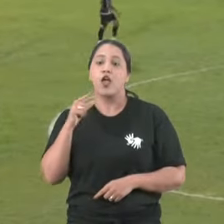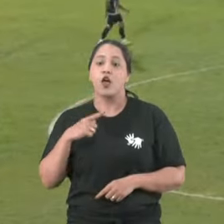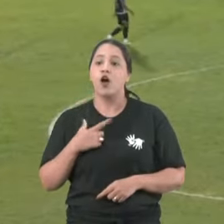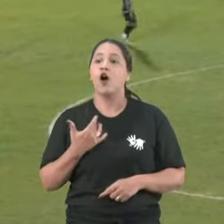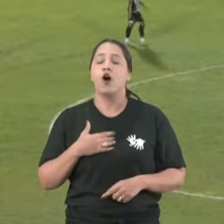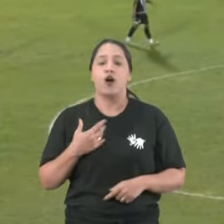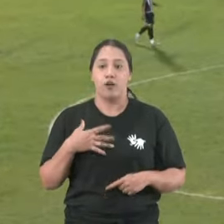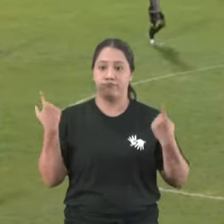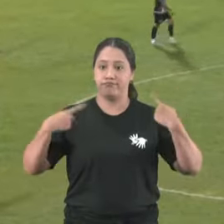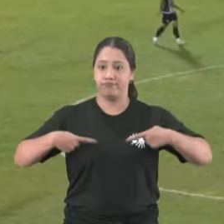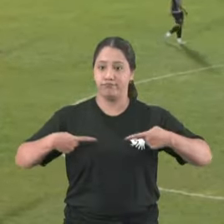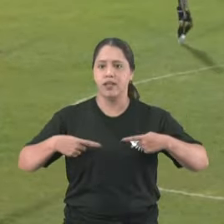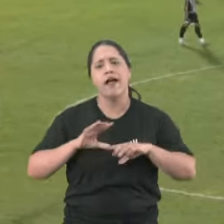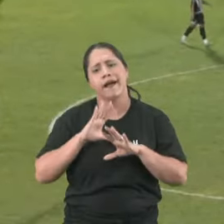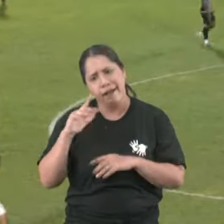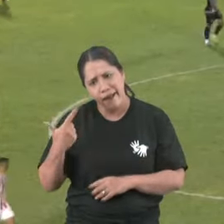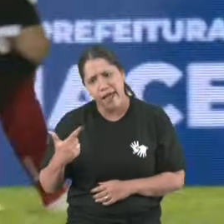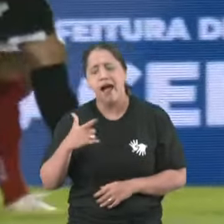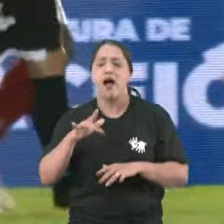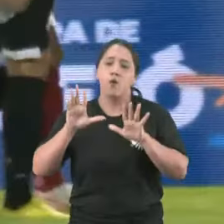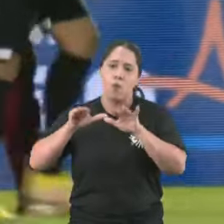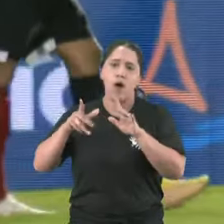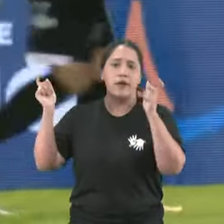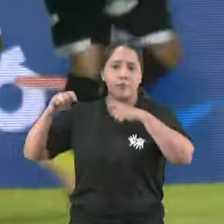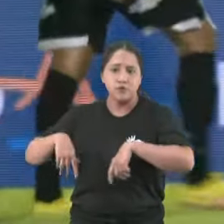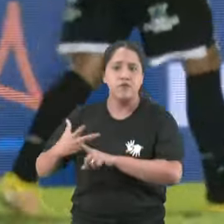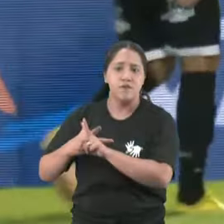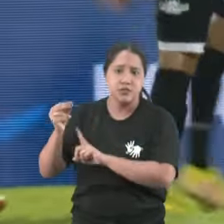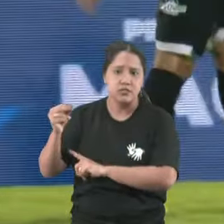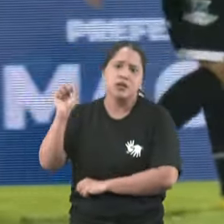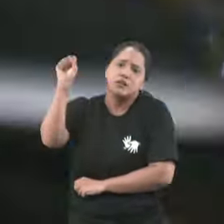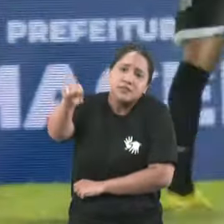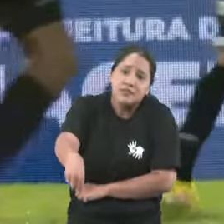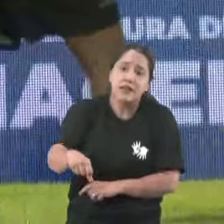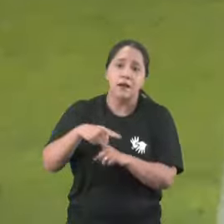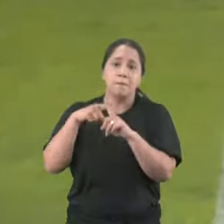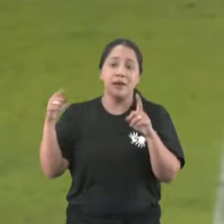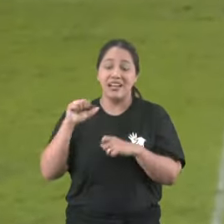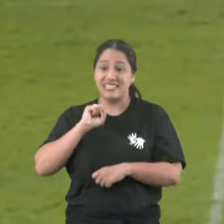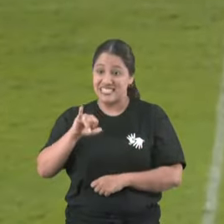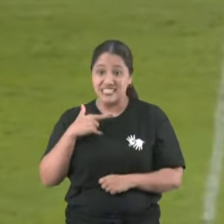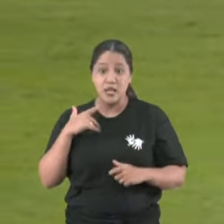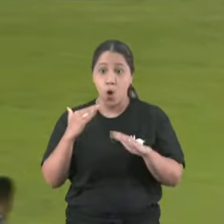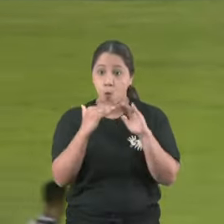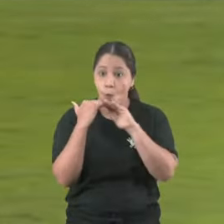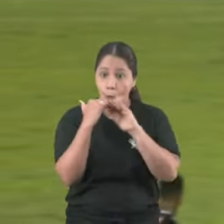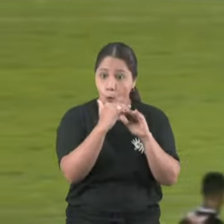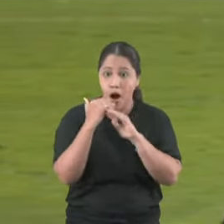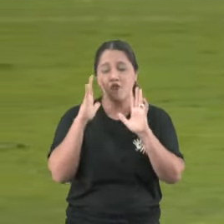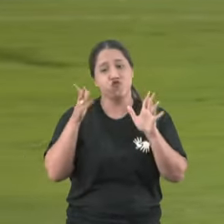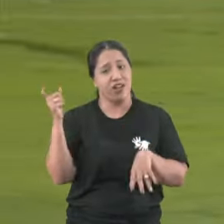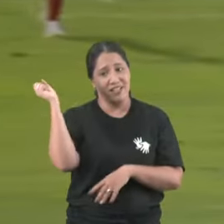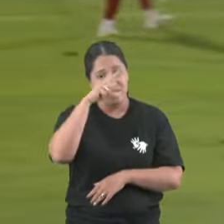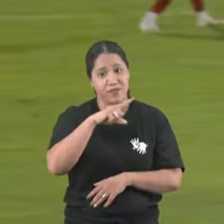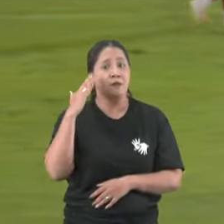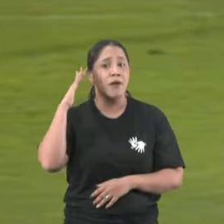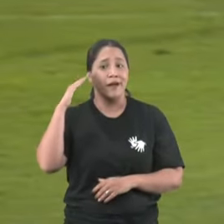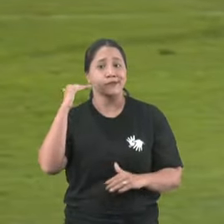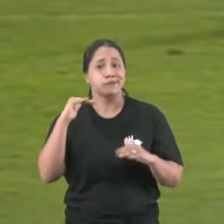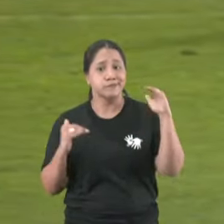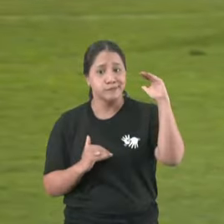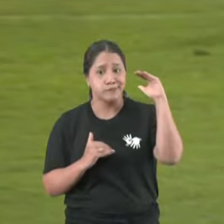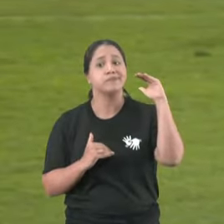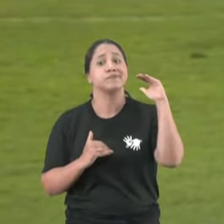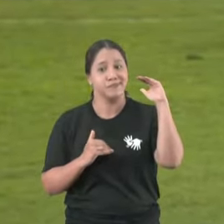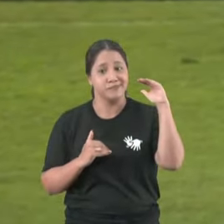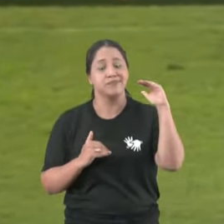a possibilidade de vencer, tem. Mas se jogando de igual você já tem uma dificuldade, você na diferença